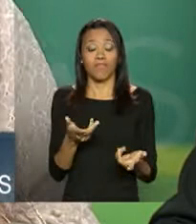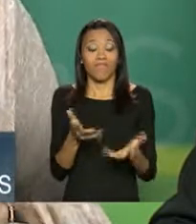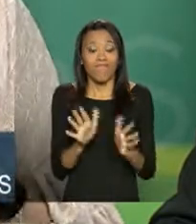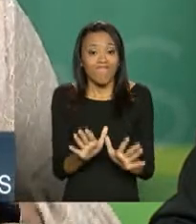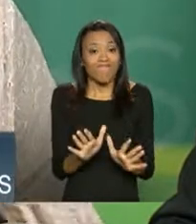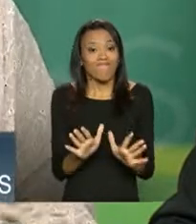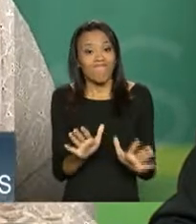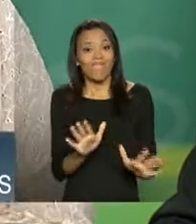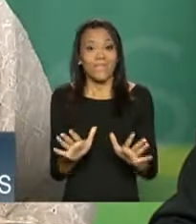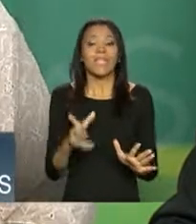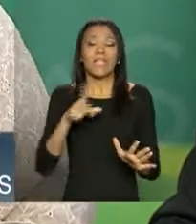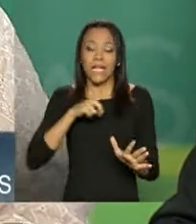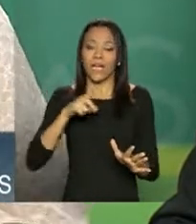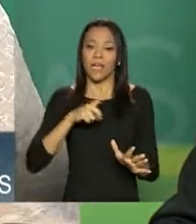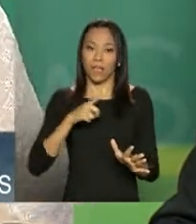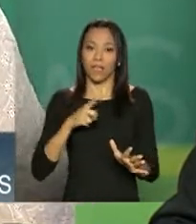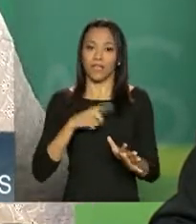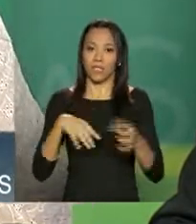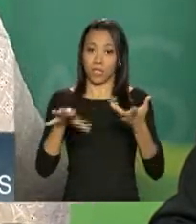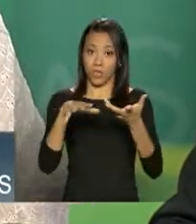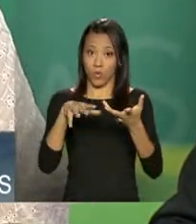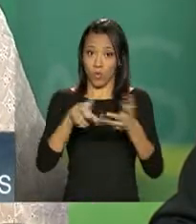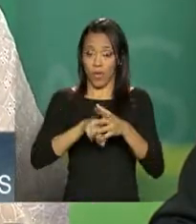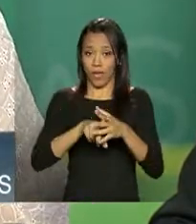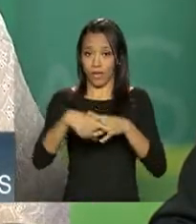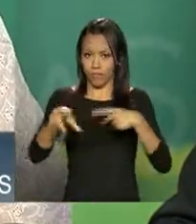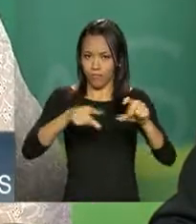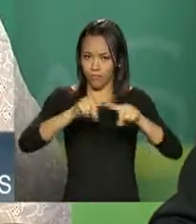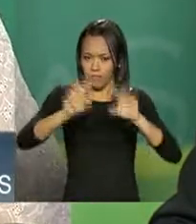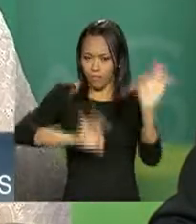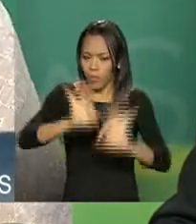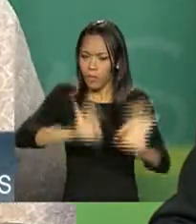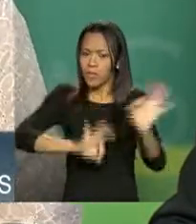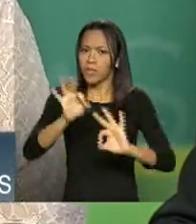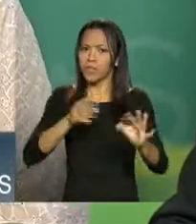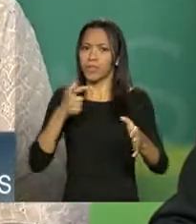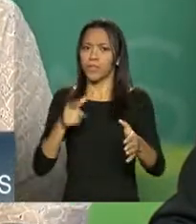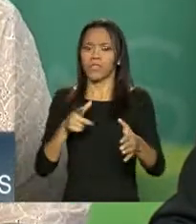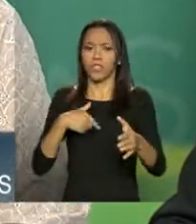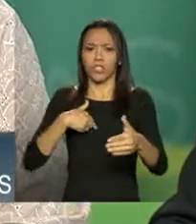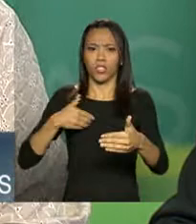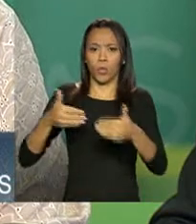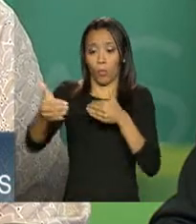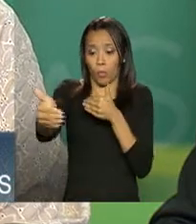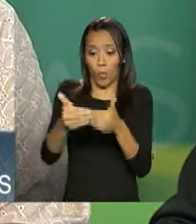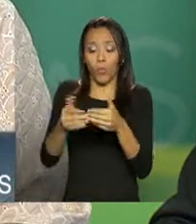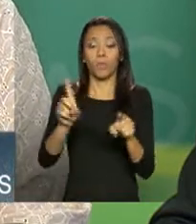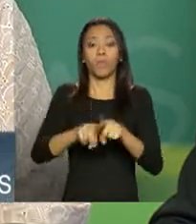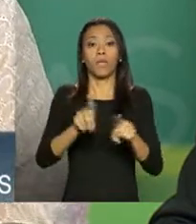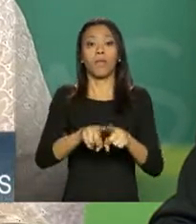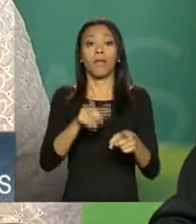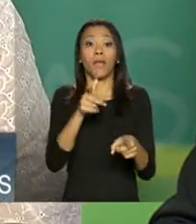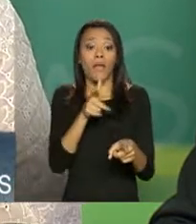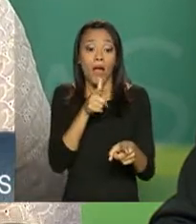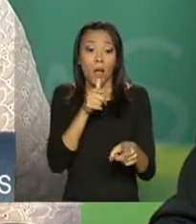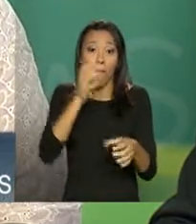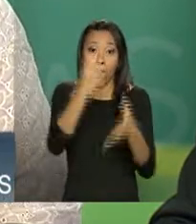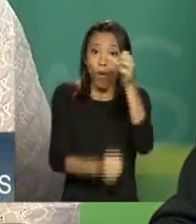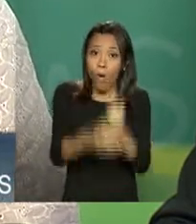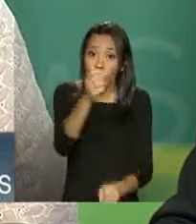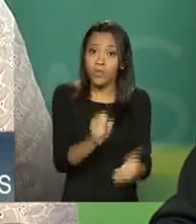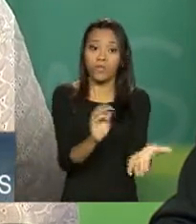tá então a sistemas operacionais de curto prazo intervenções mostrar a integração e Recuperação de Poços secos